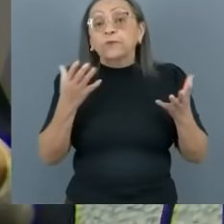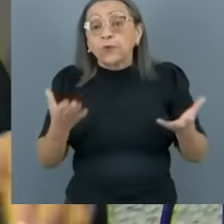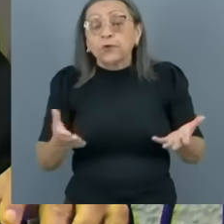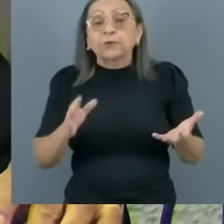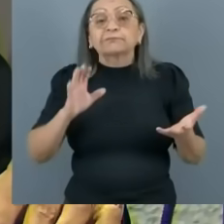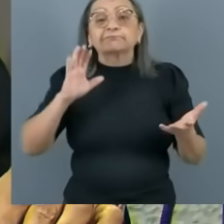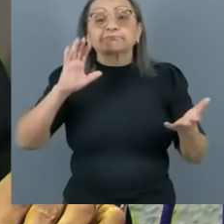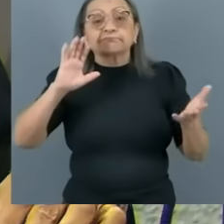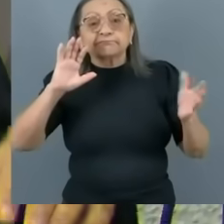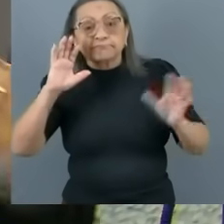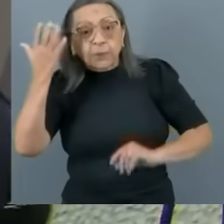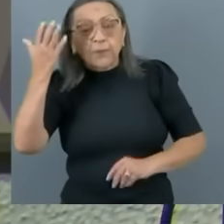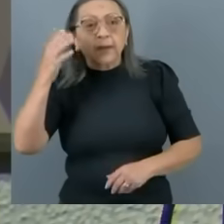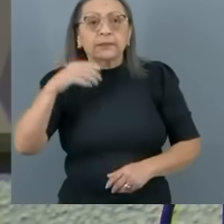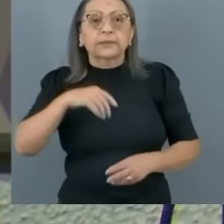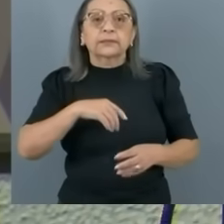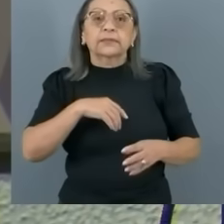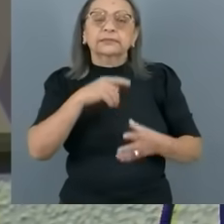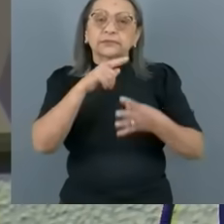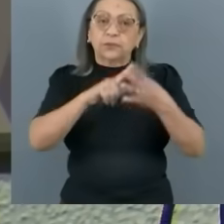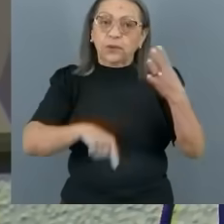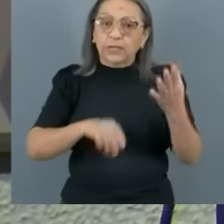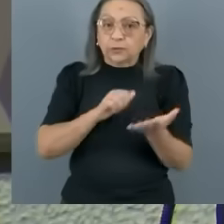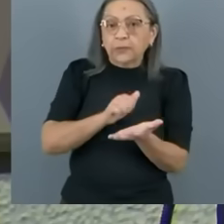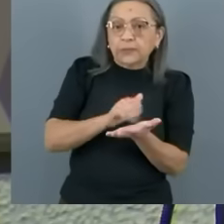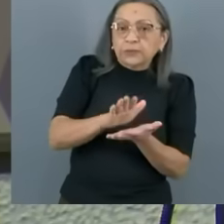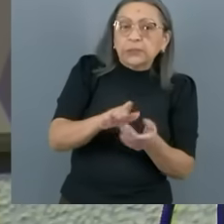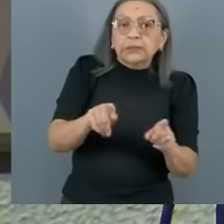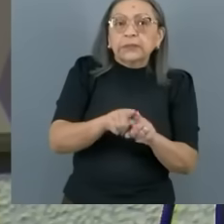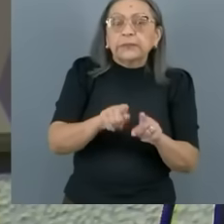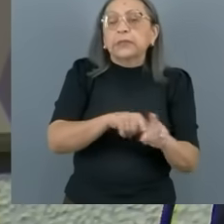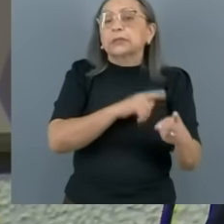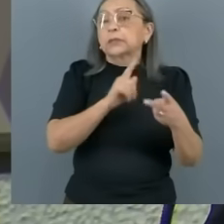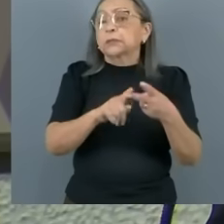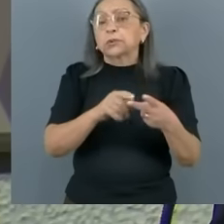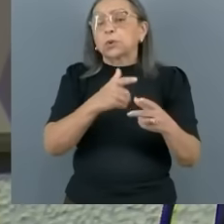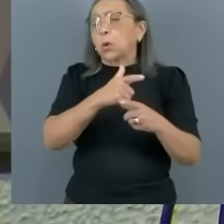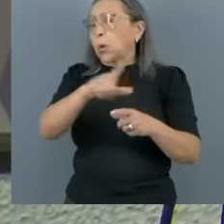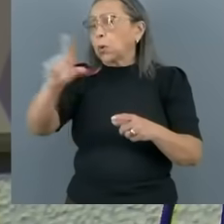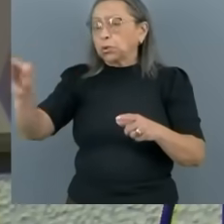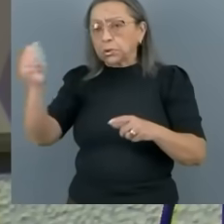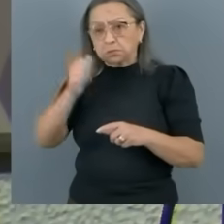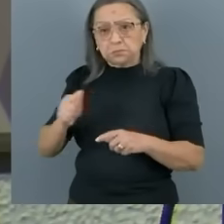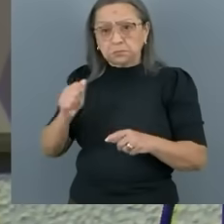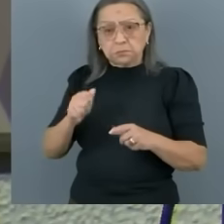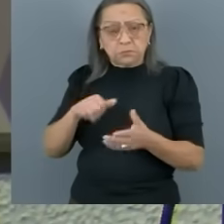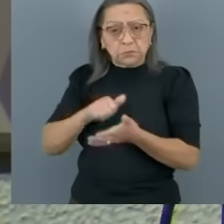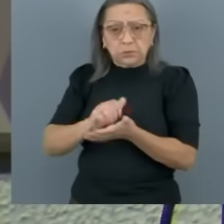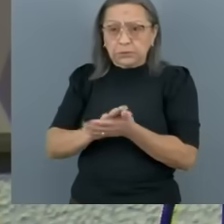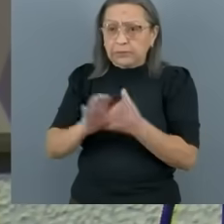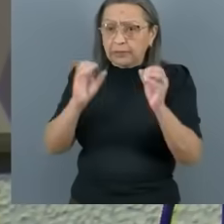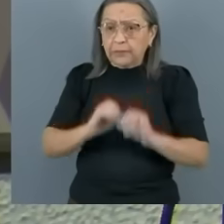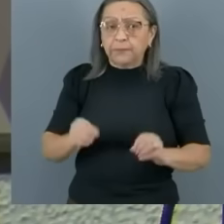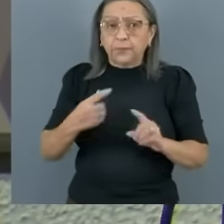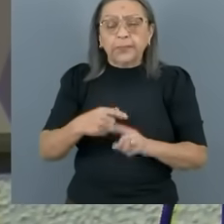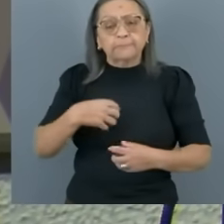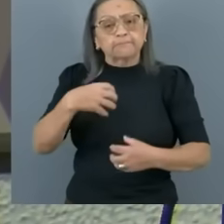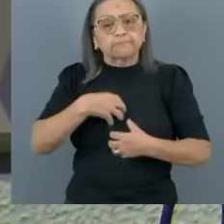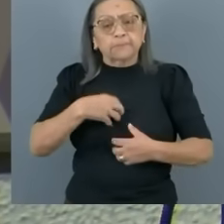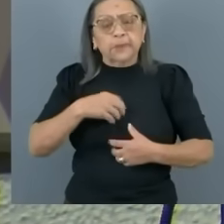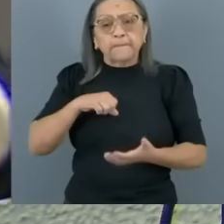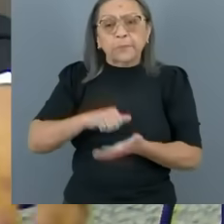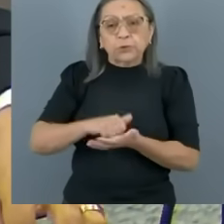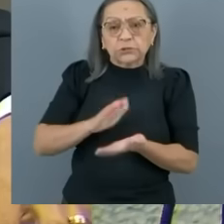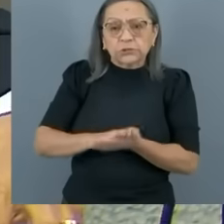providências das 4 demissões e depois disso nenhuma outra entidade tinha sido punida, que achava que a punição é um